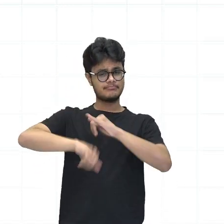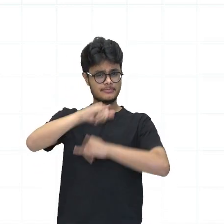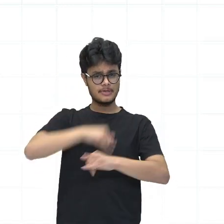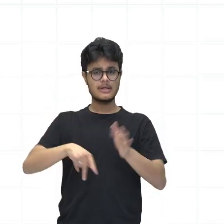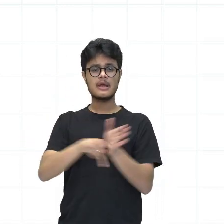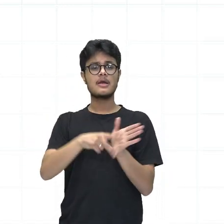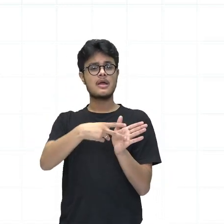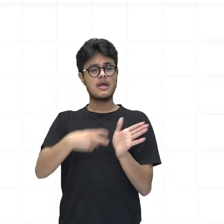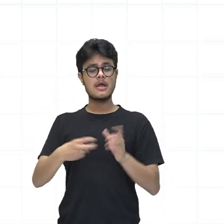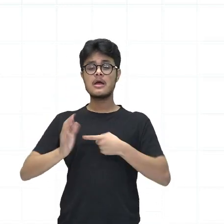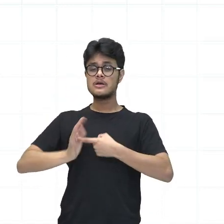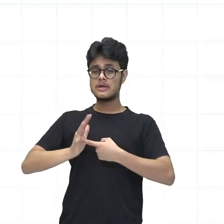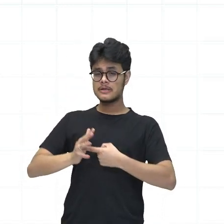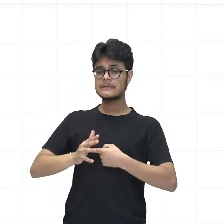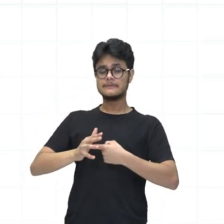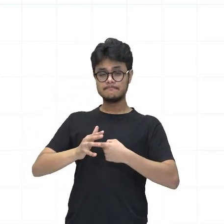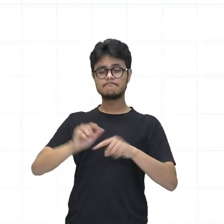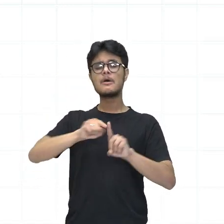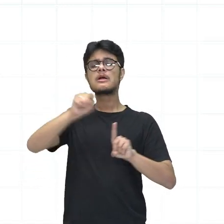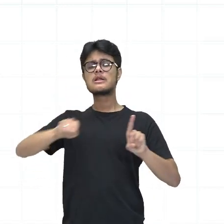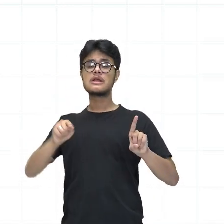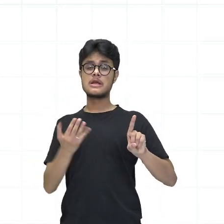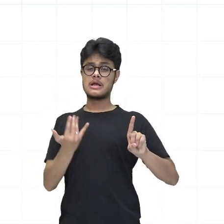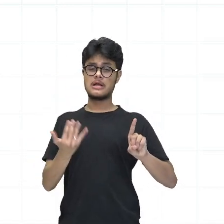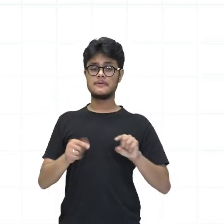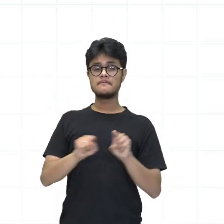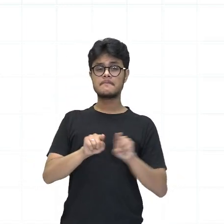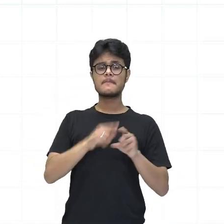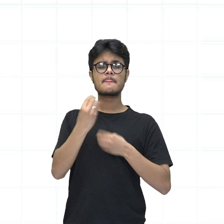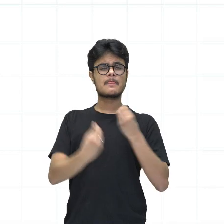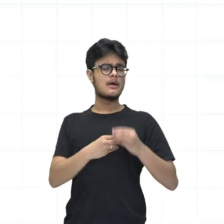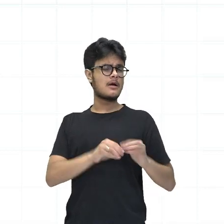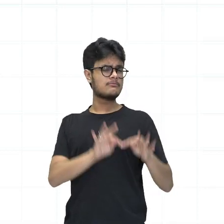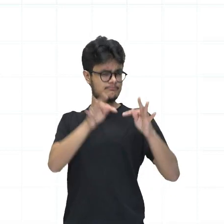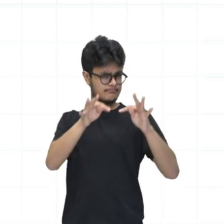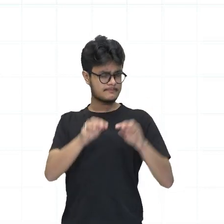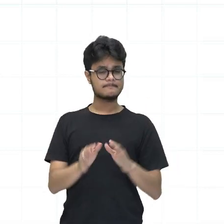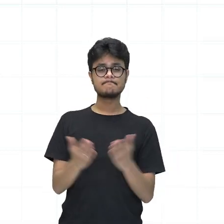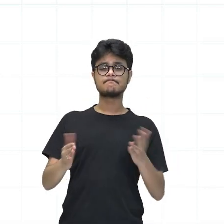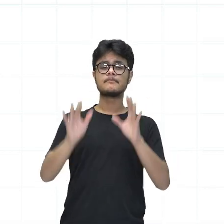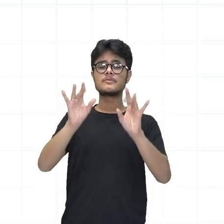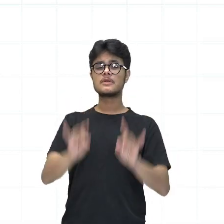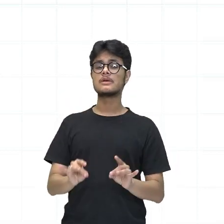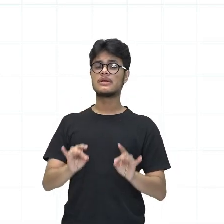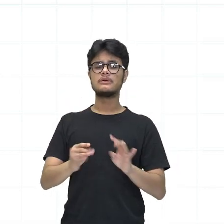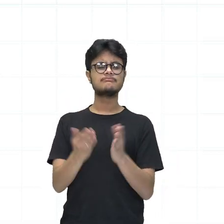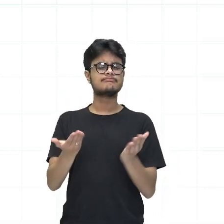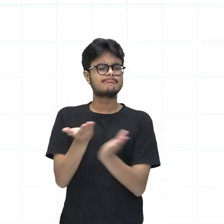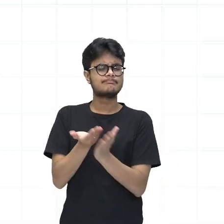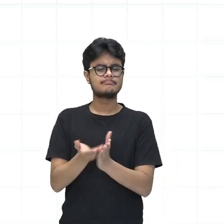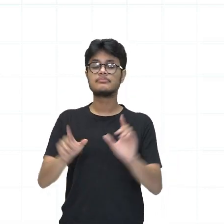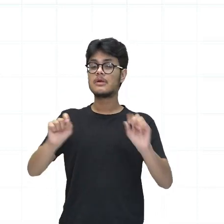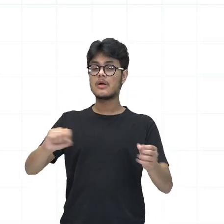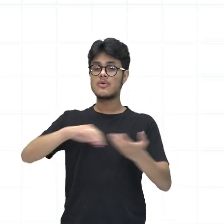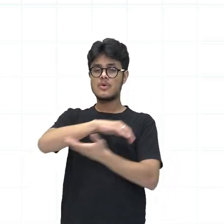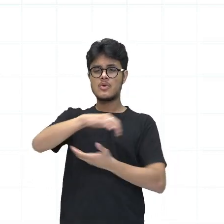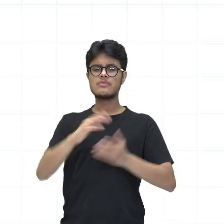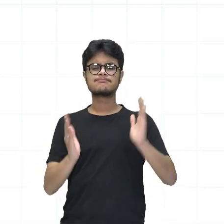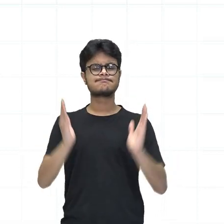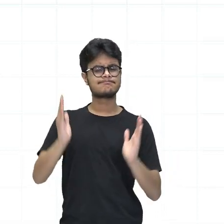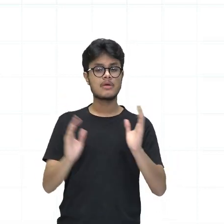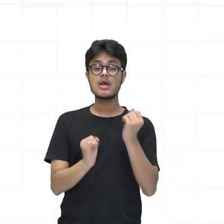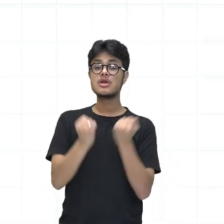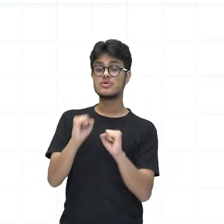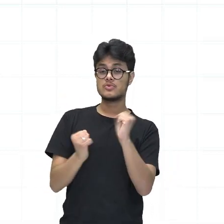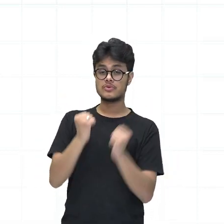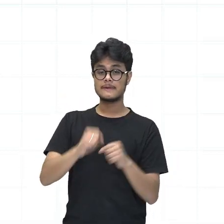das máquinas térmicas e uso das tecnologias. No detalhamento, nós vamos ver sobre a Revolução Industrial